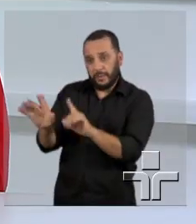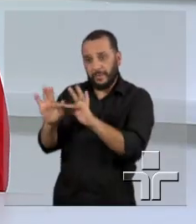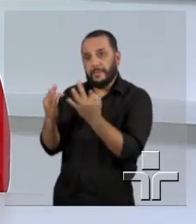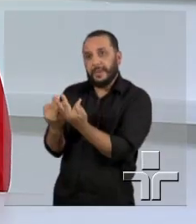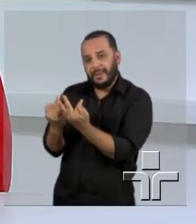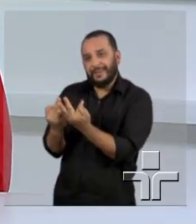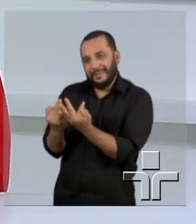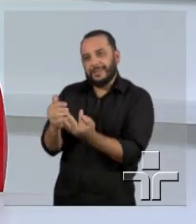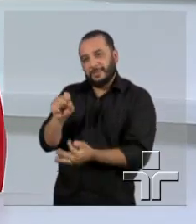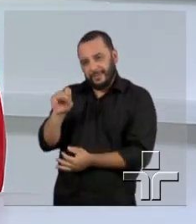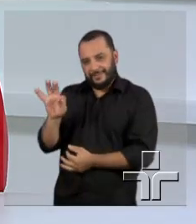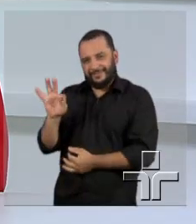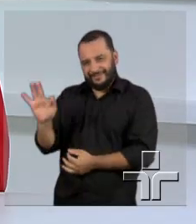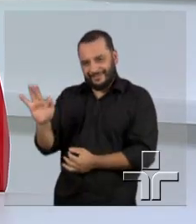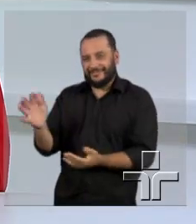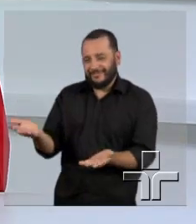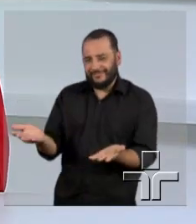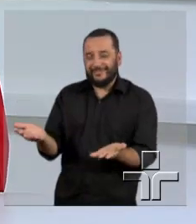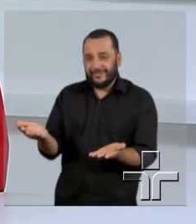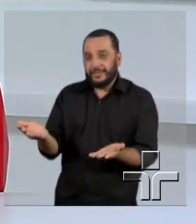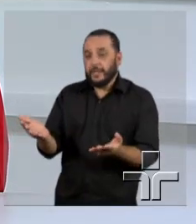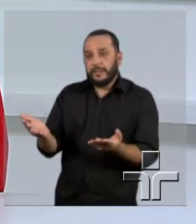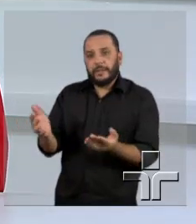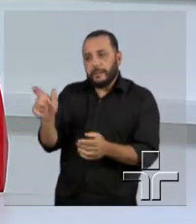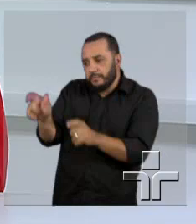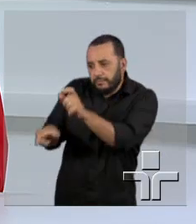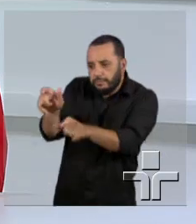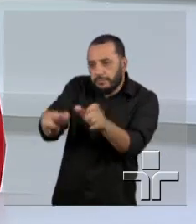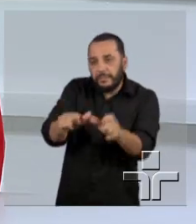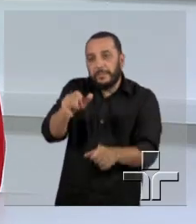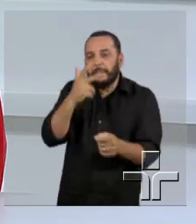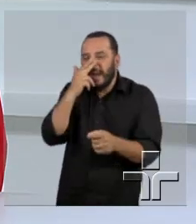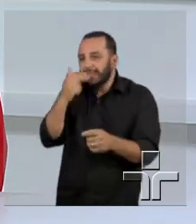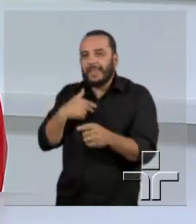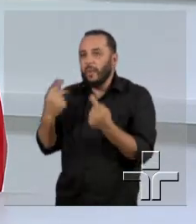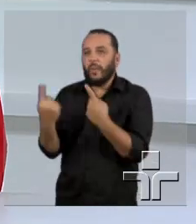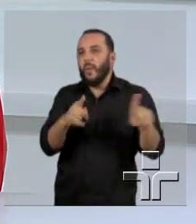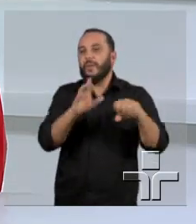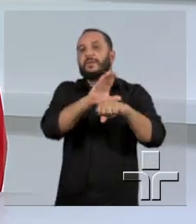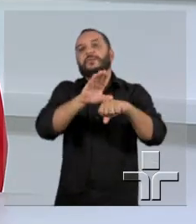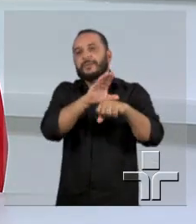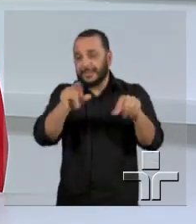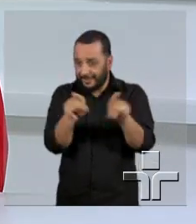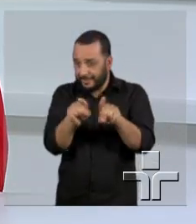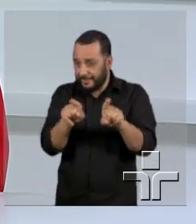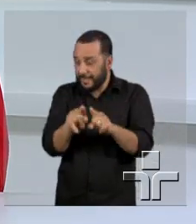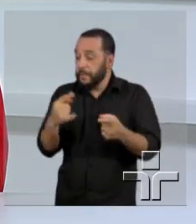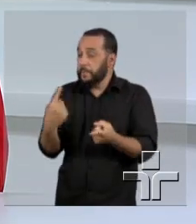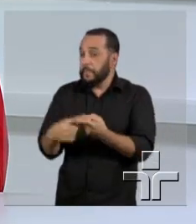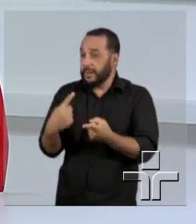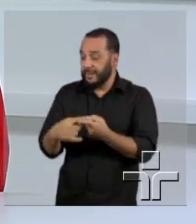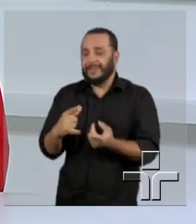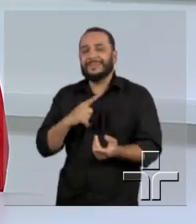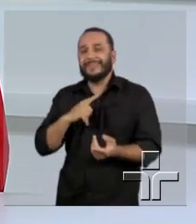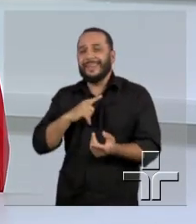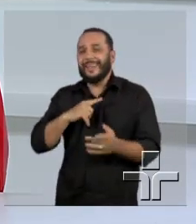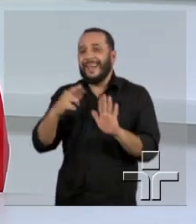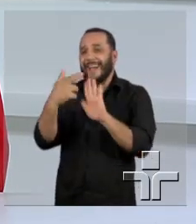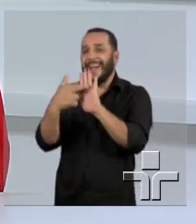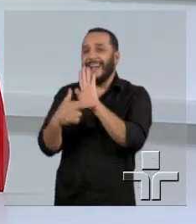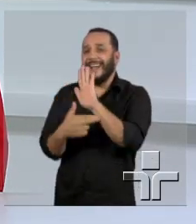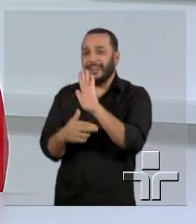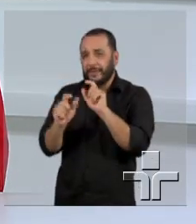o meu ponto de vista, viola a própria Constituição, porque viola, primeiramente, o princípio do